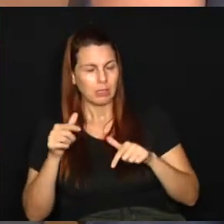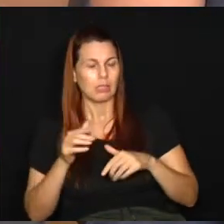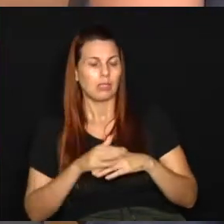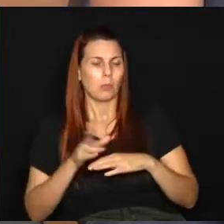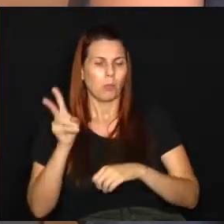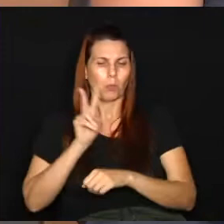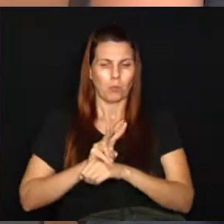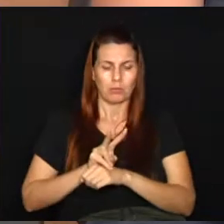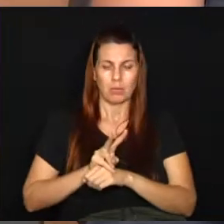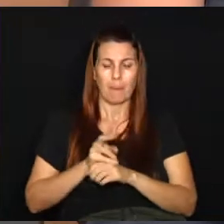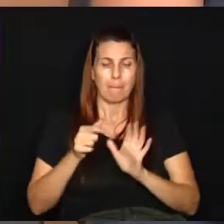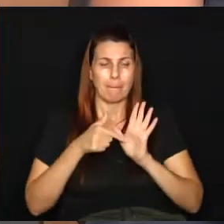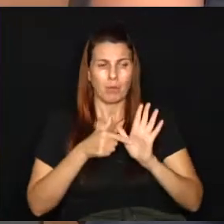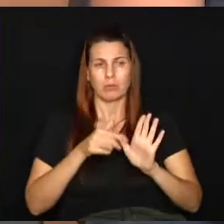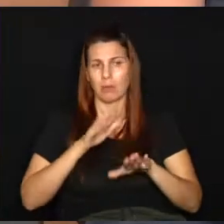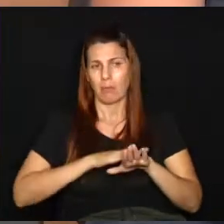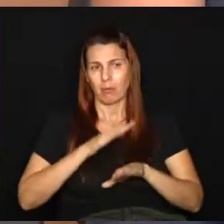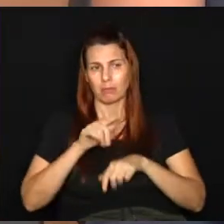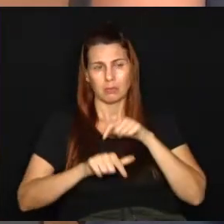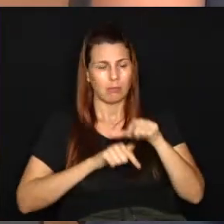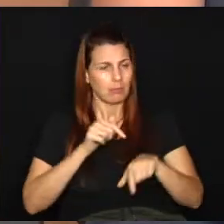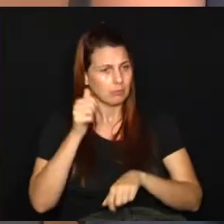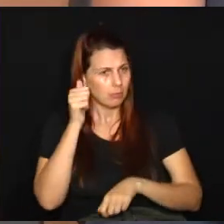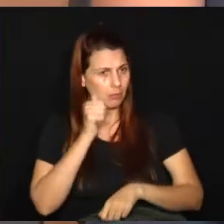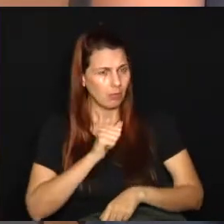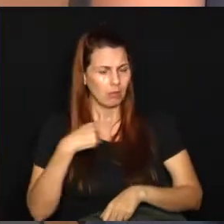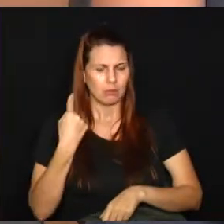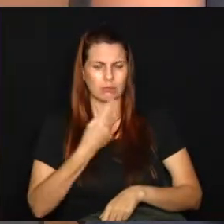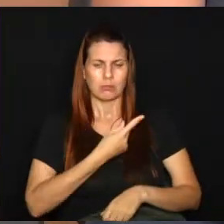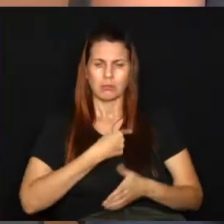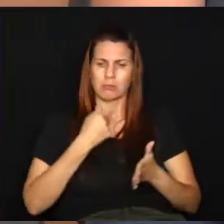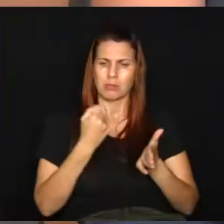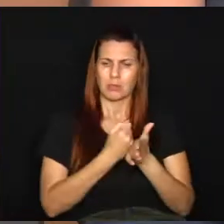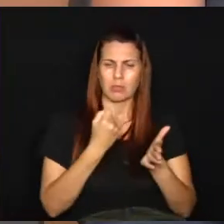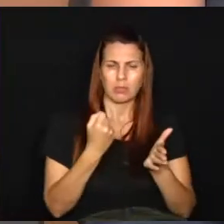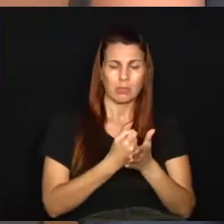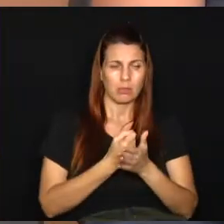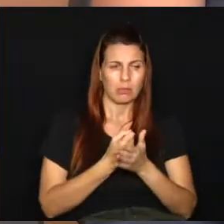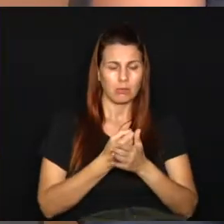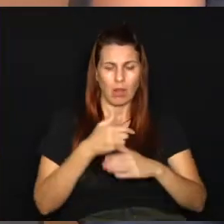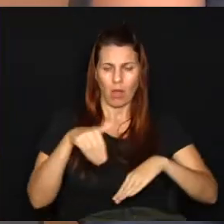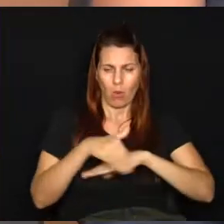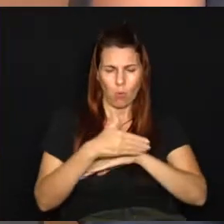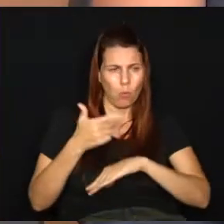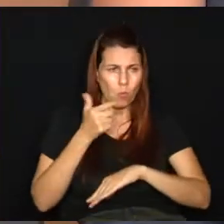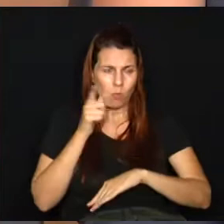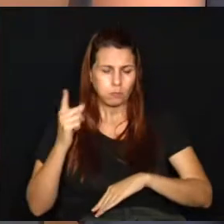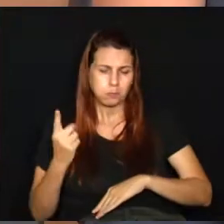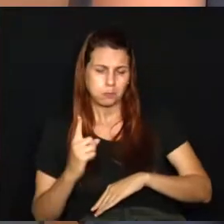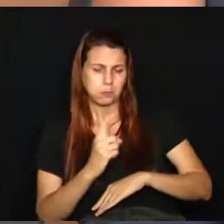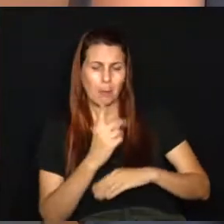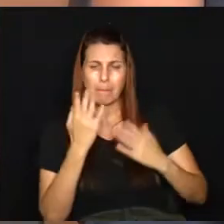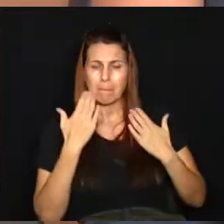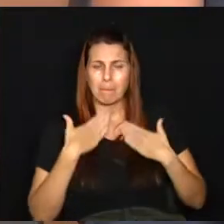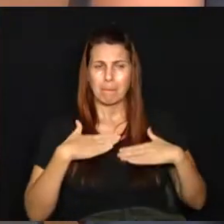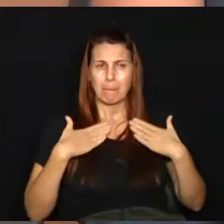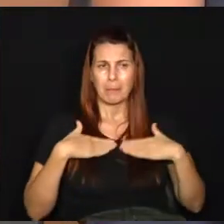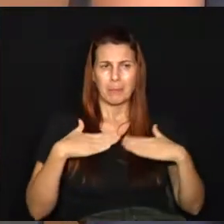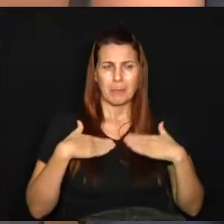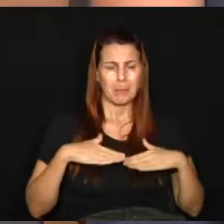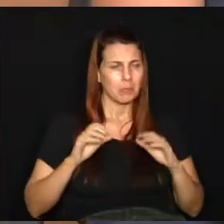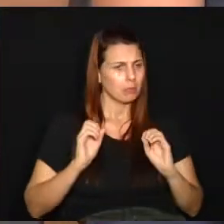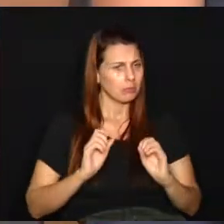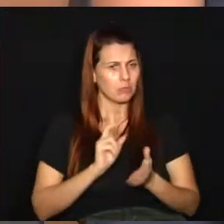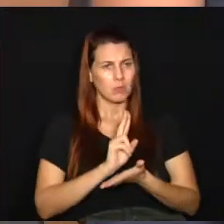tem buscado. A gente está brigando para a gente conseguir transitar pela rua em paz, para ir para a universidade, para,